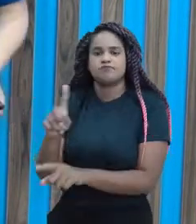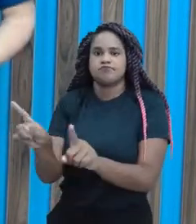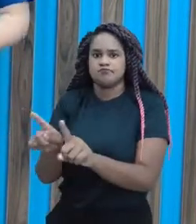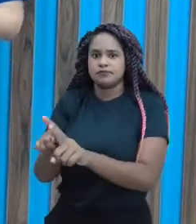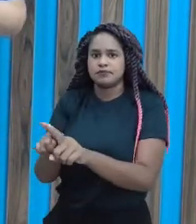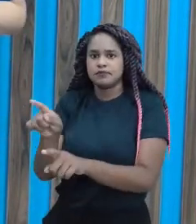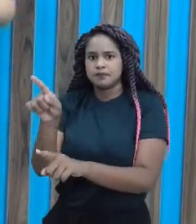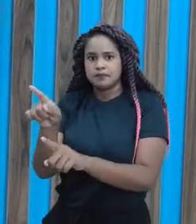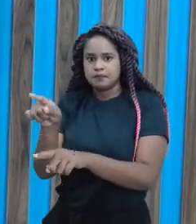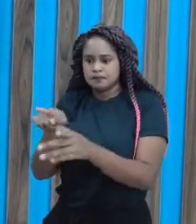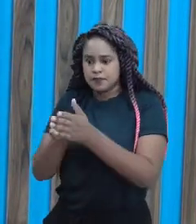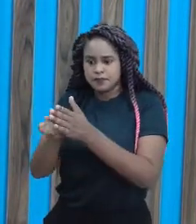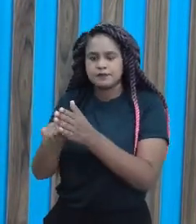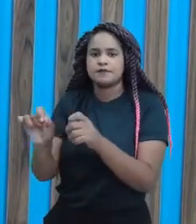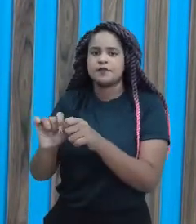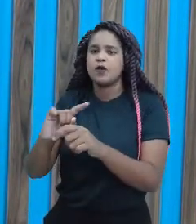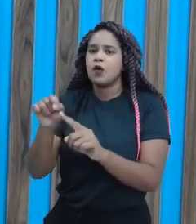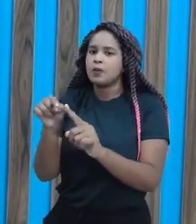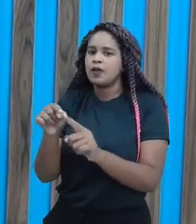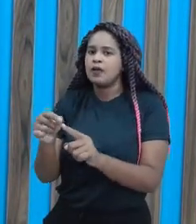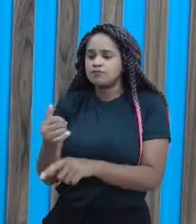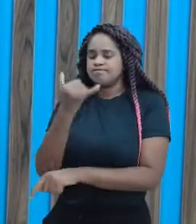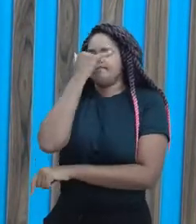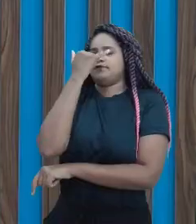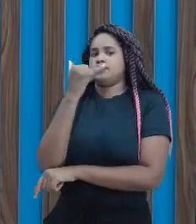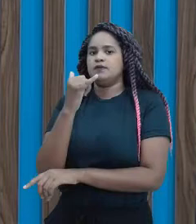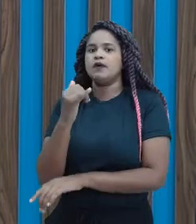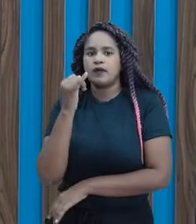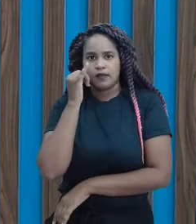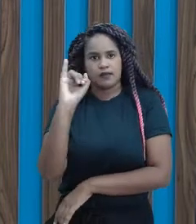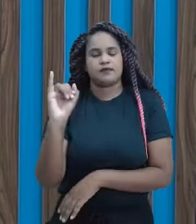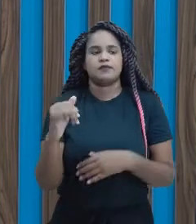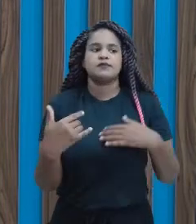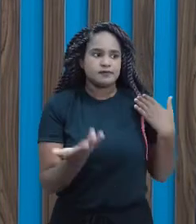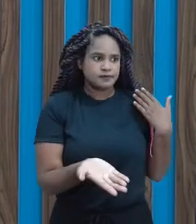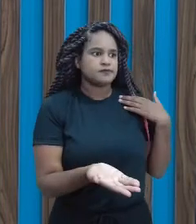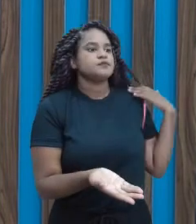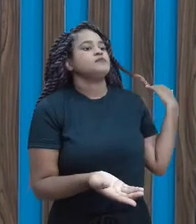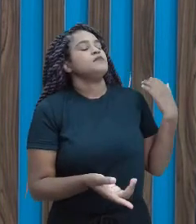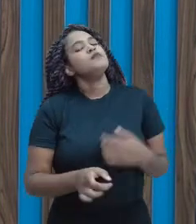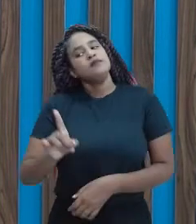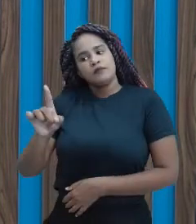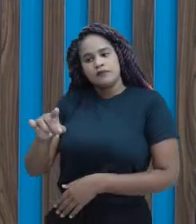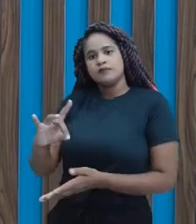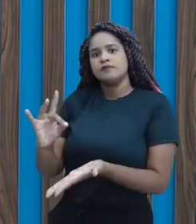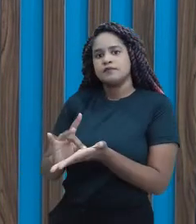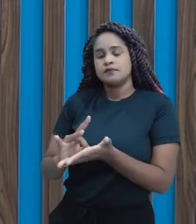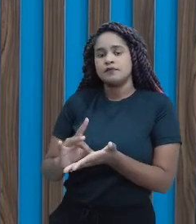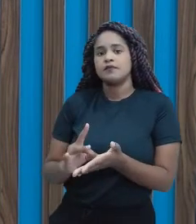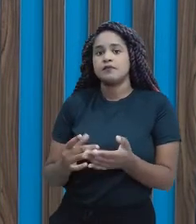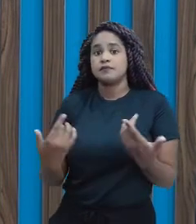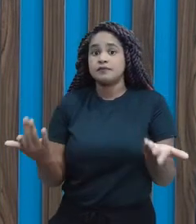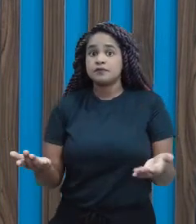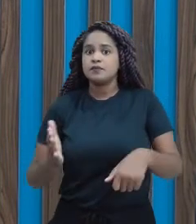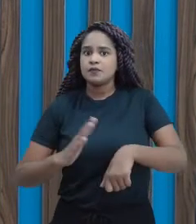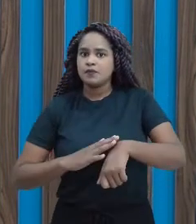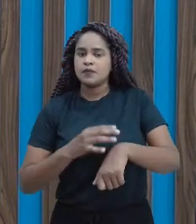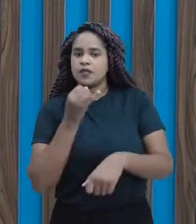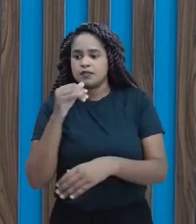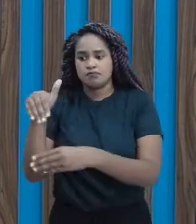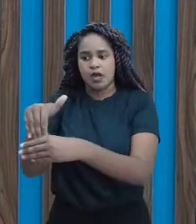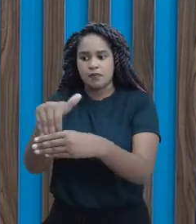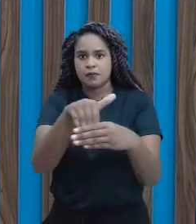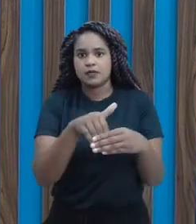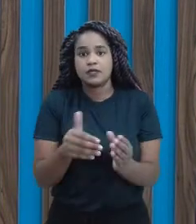né? Para a gente não ter aí um resultado tendencioso, não é não, professor? Pois é, a gente está chegando, inclusive, por exemplo, chega no momento das eleições, né? Então